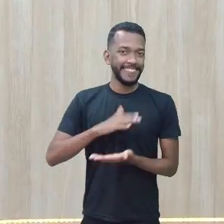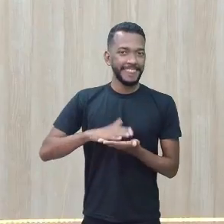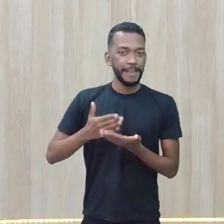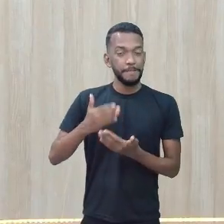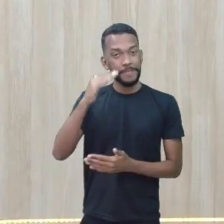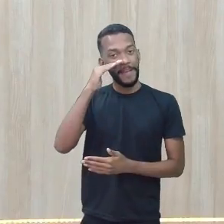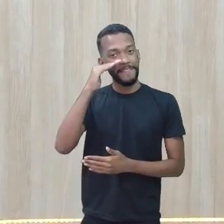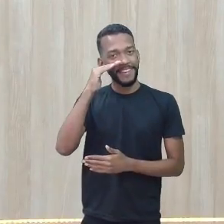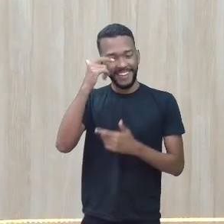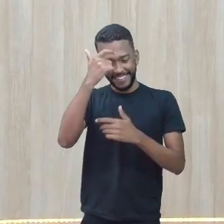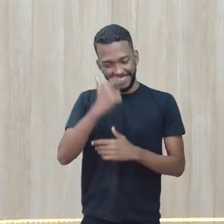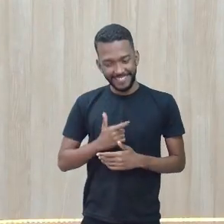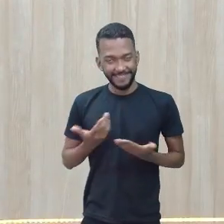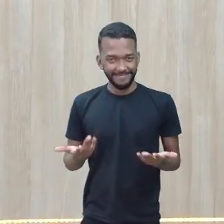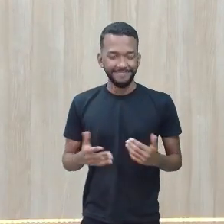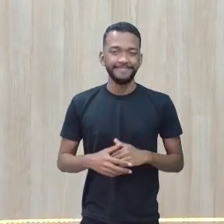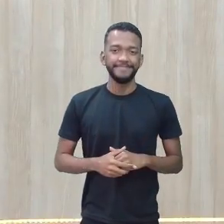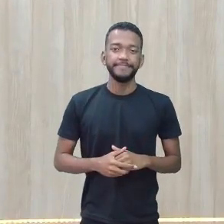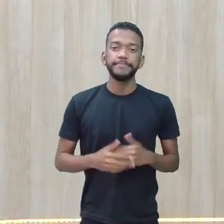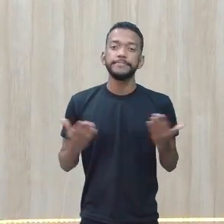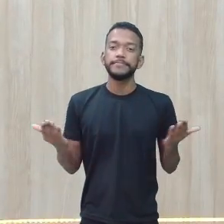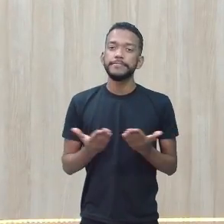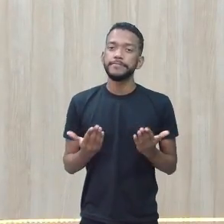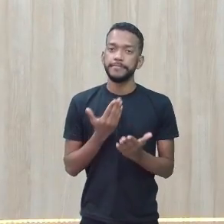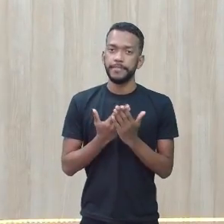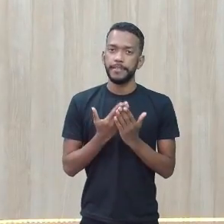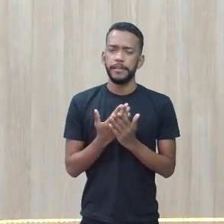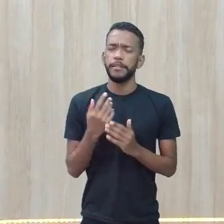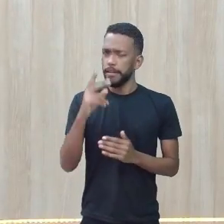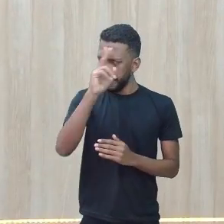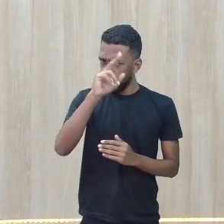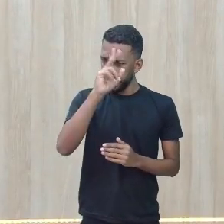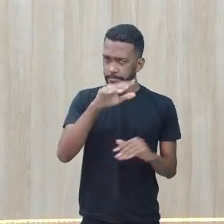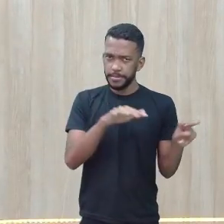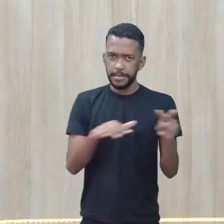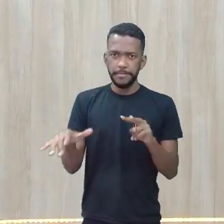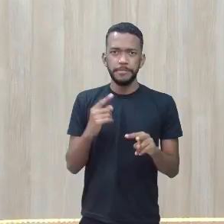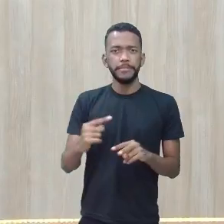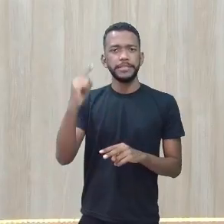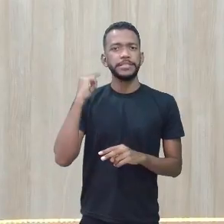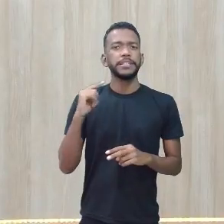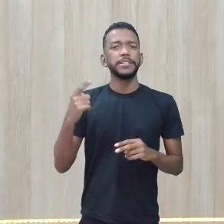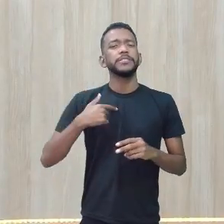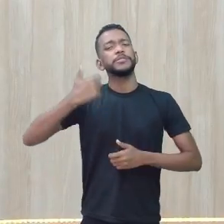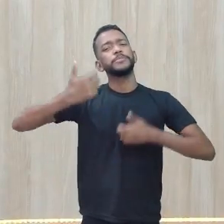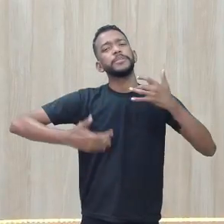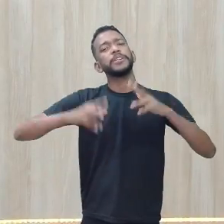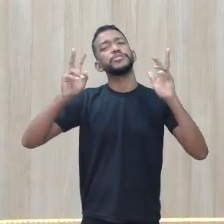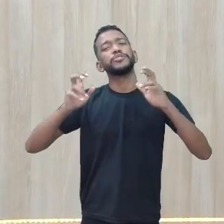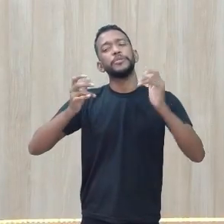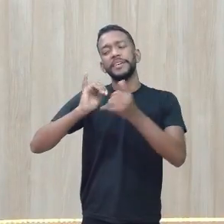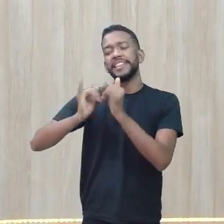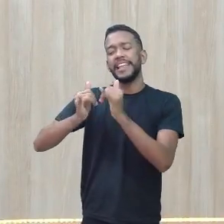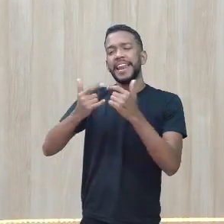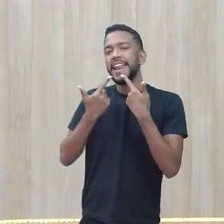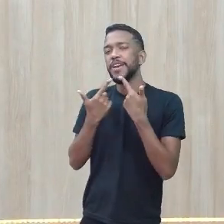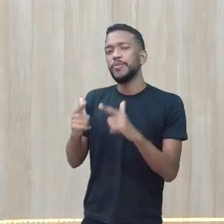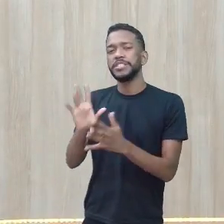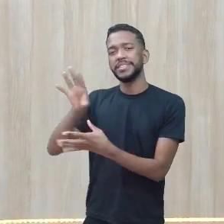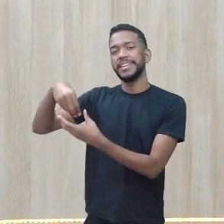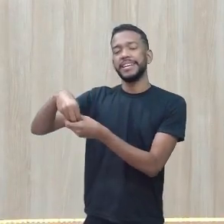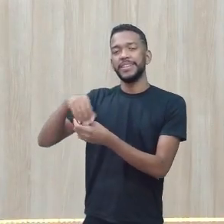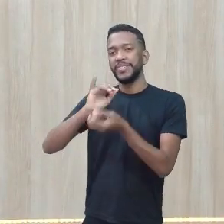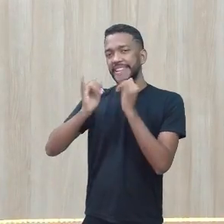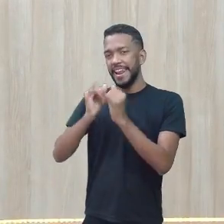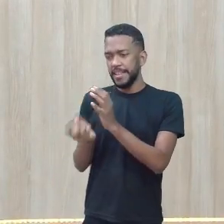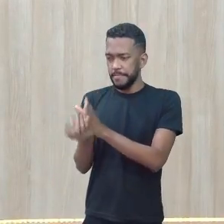hoje? Lembra que na semana passada eu estava falando ali sobre internetês, a linguagem nova que surge